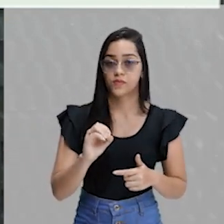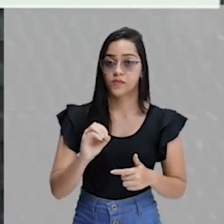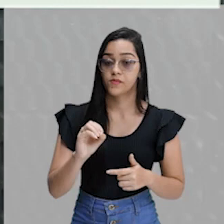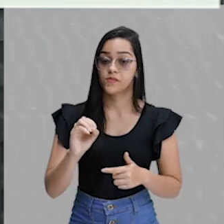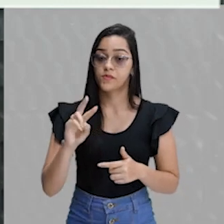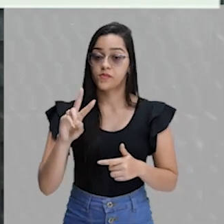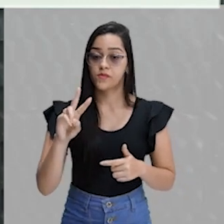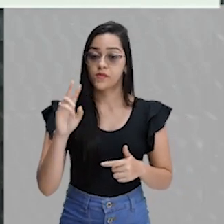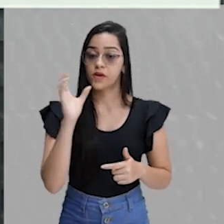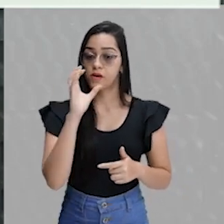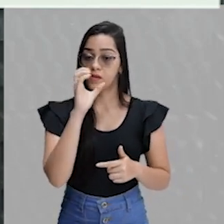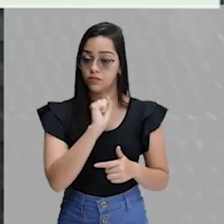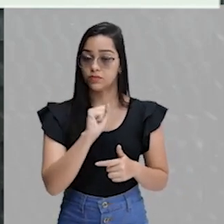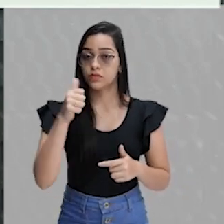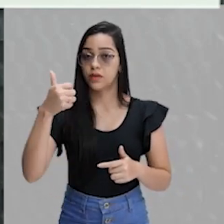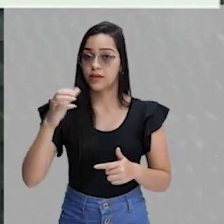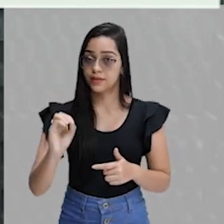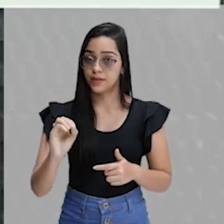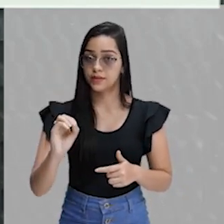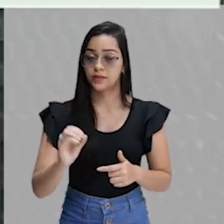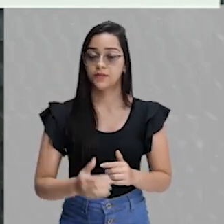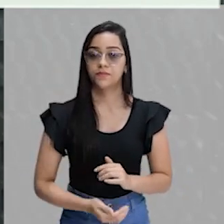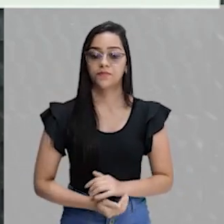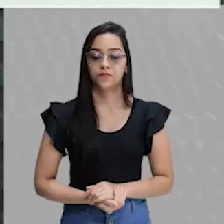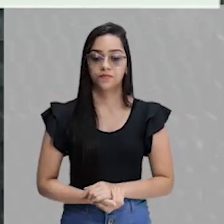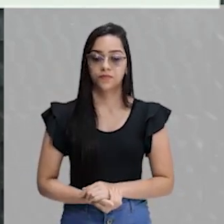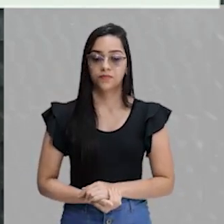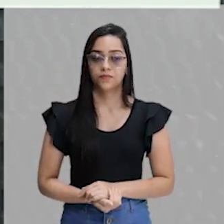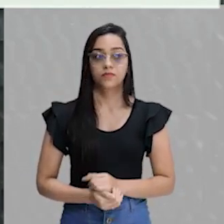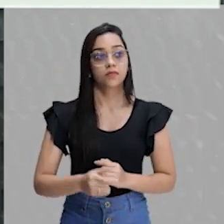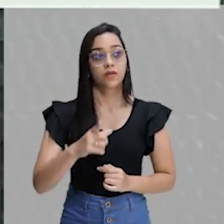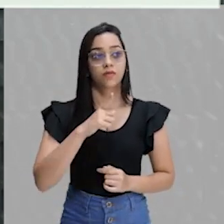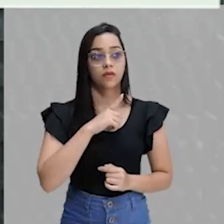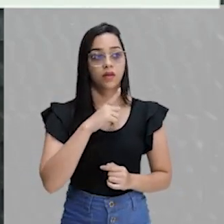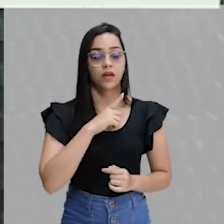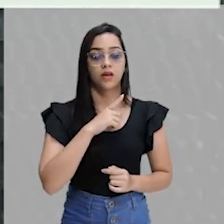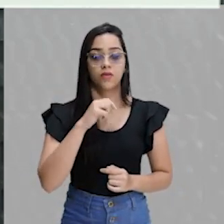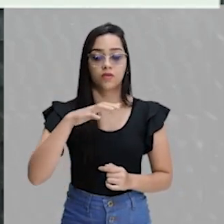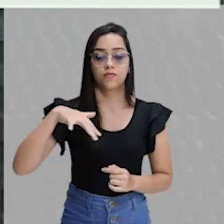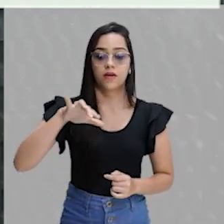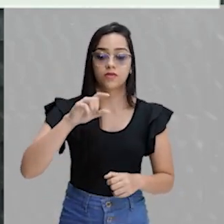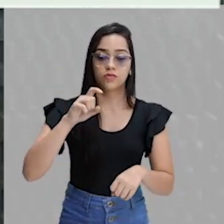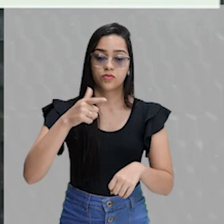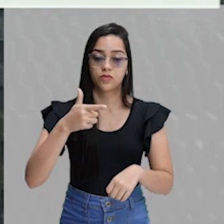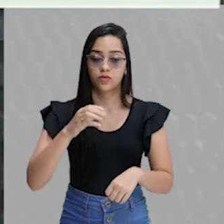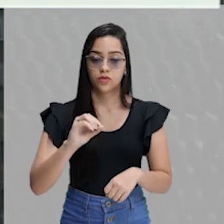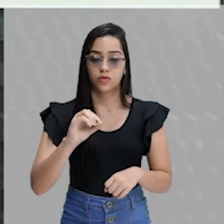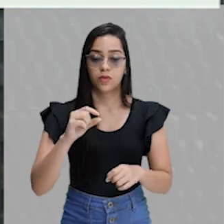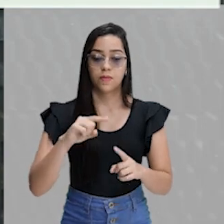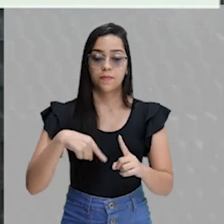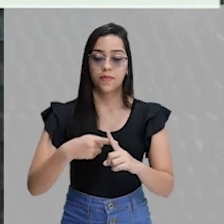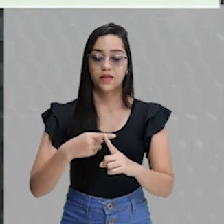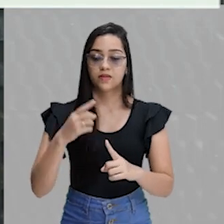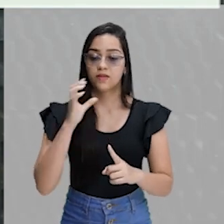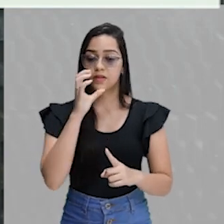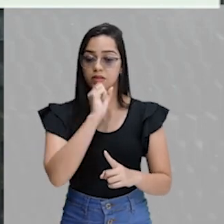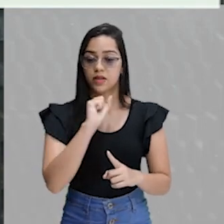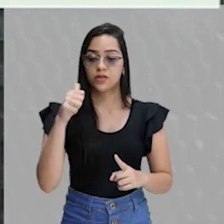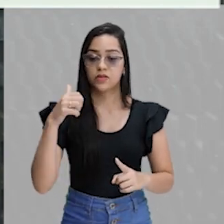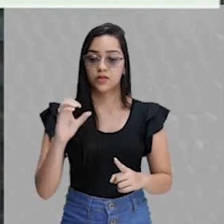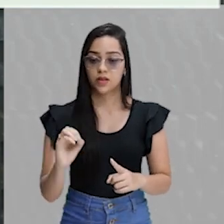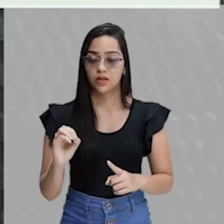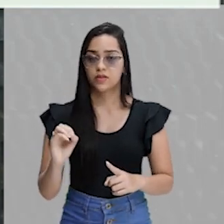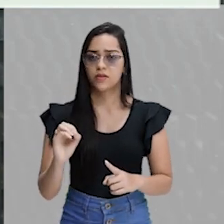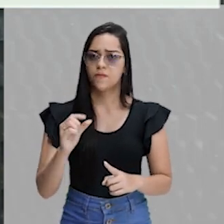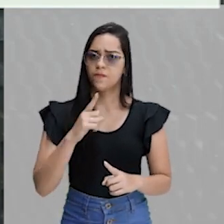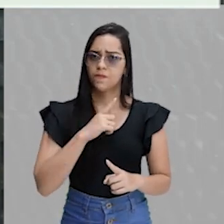e a velocidade é 10. Ok? Então, eu tenho espaço 20 e velocidade 10. Então, gente,